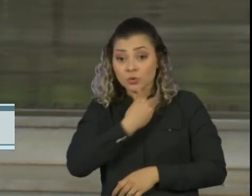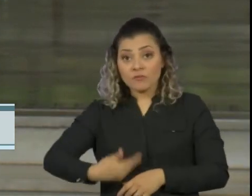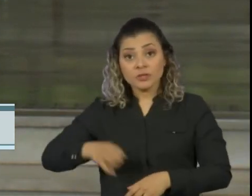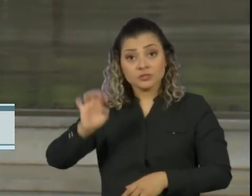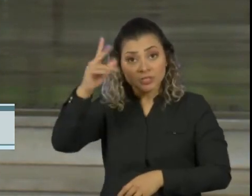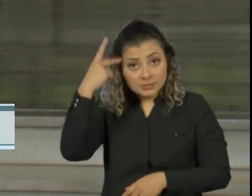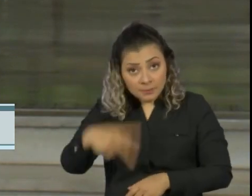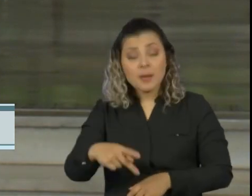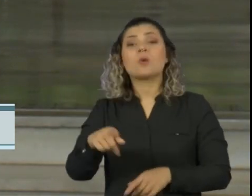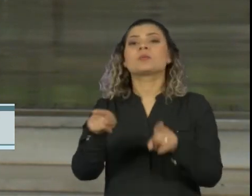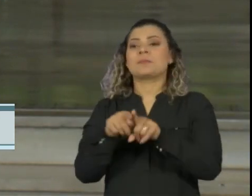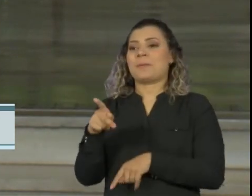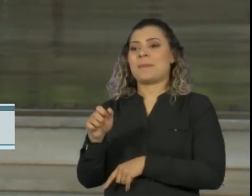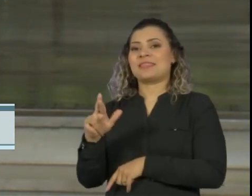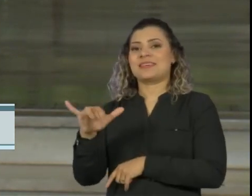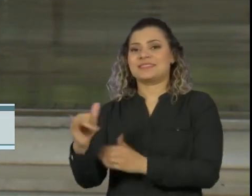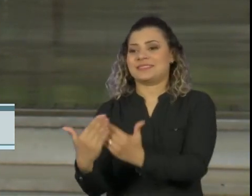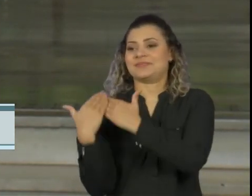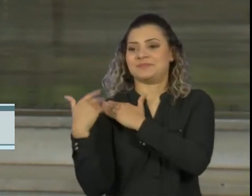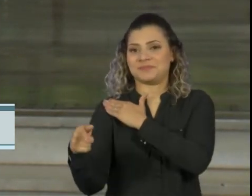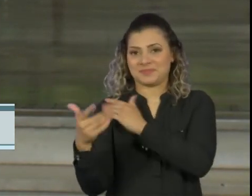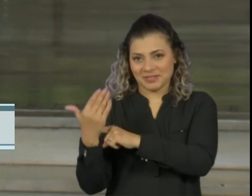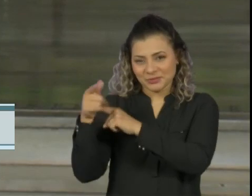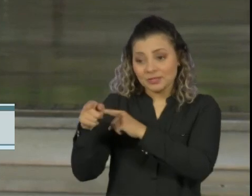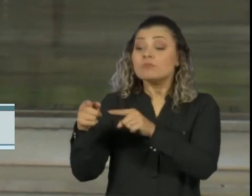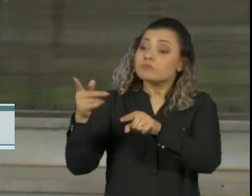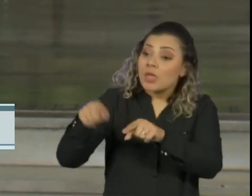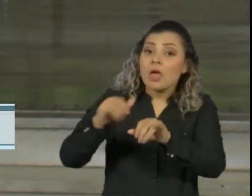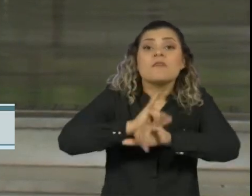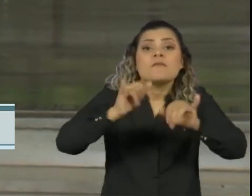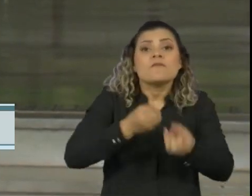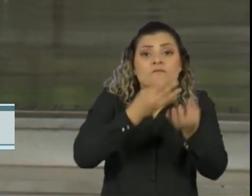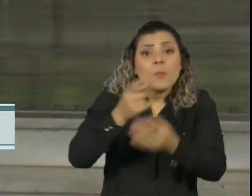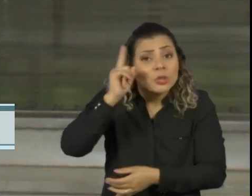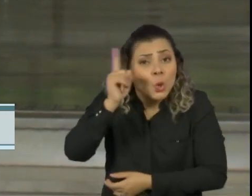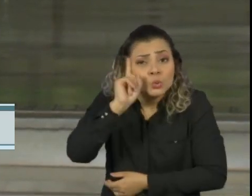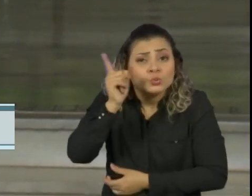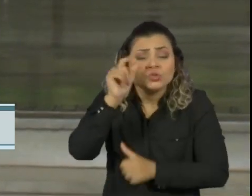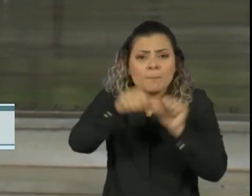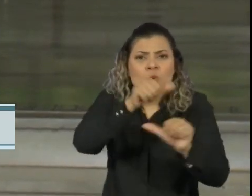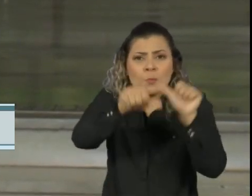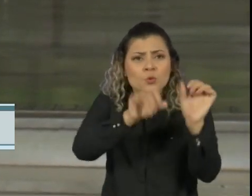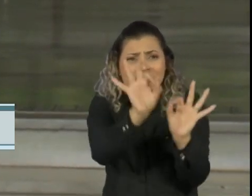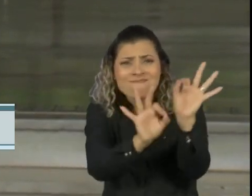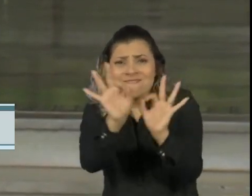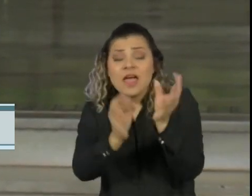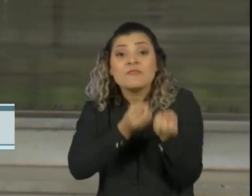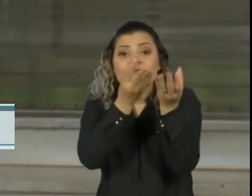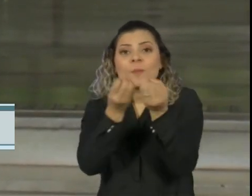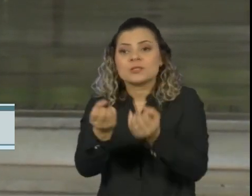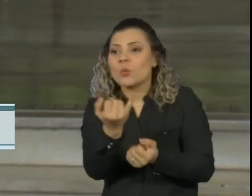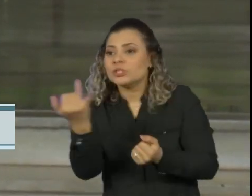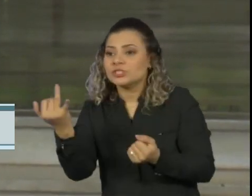Paulo, sob a coordenação da Patrícia Ellen, informam diariamente, cotidianamente, atualizam estas